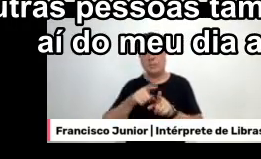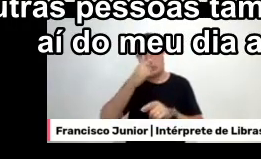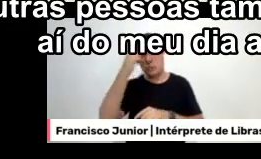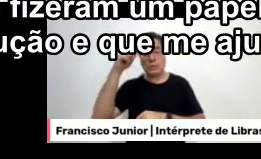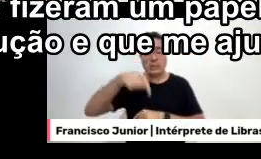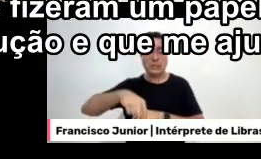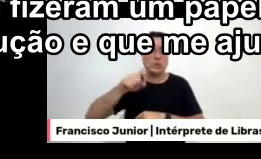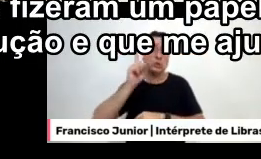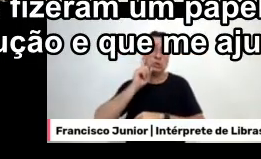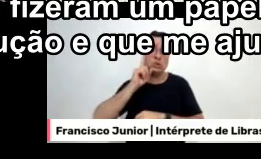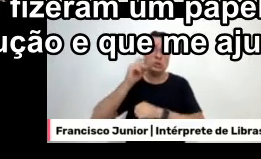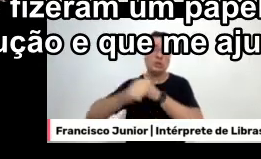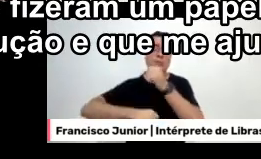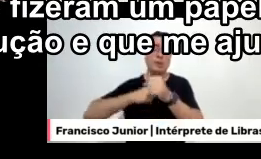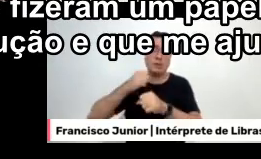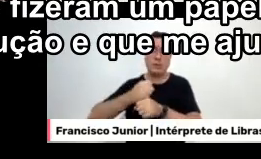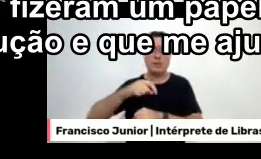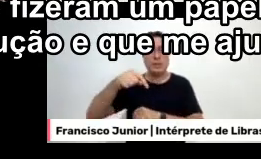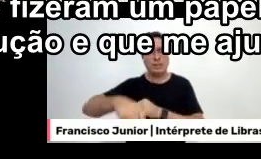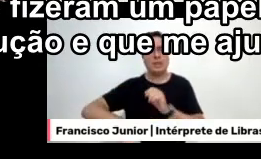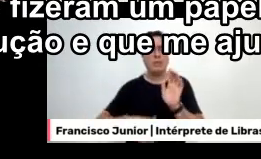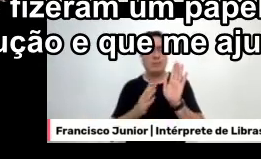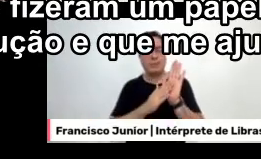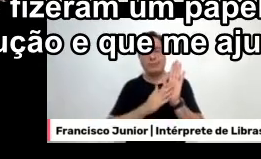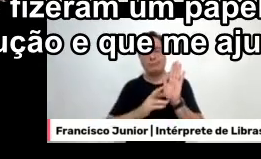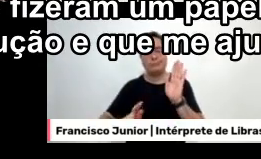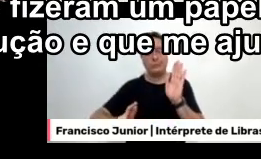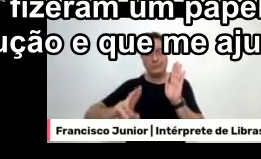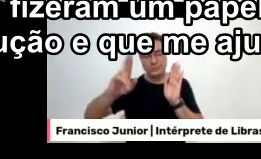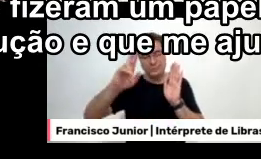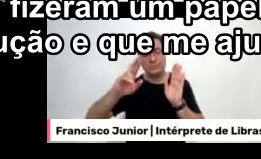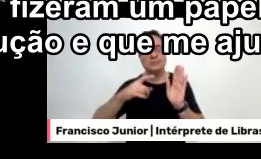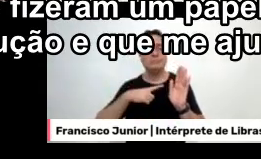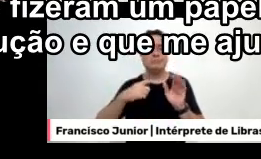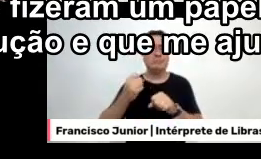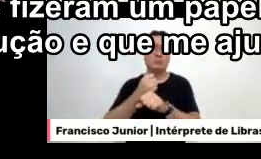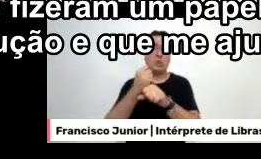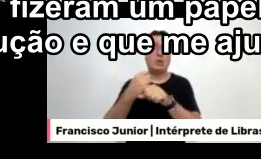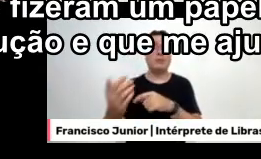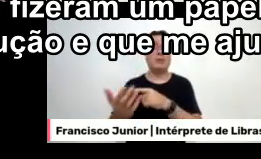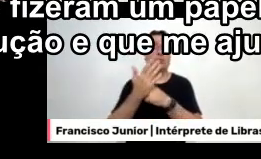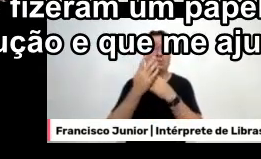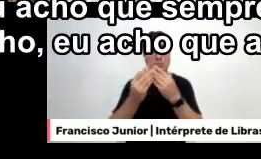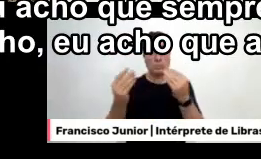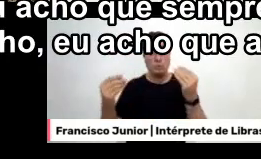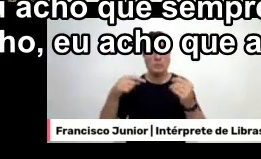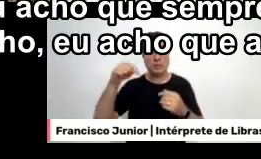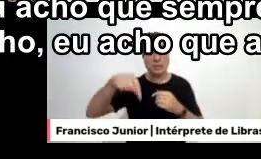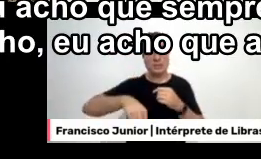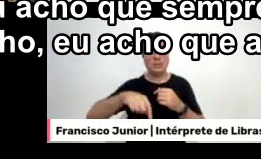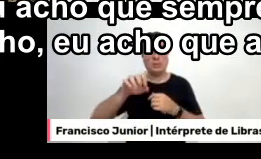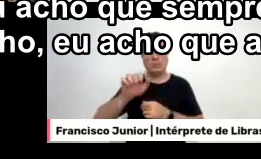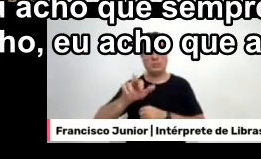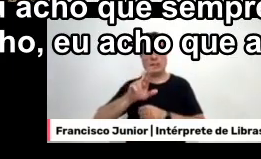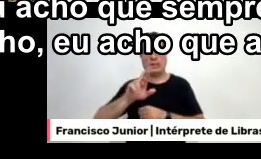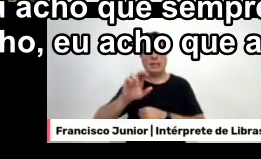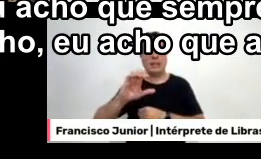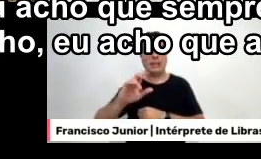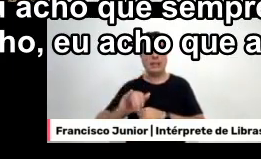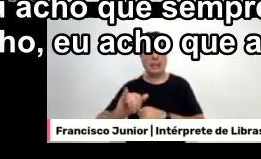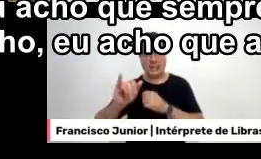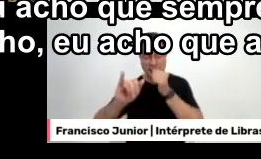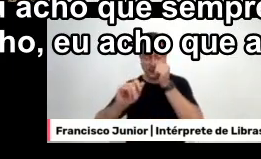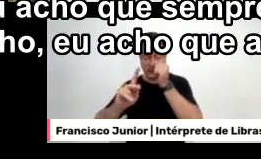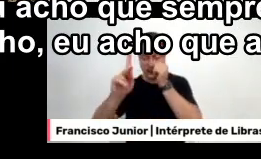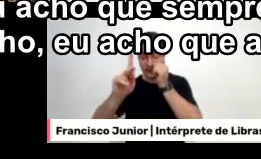dia, do meu ano, que fizeram um papel muito importante aí na construção e que me ajudam muito com o Eric, né, que eu acho que sempre quando